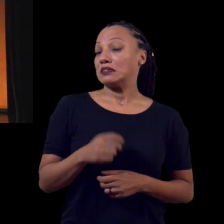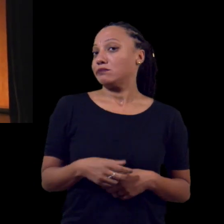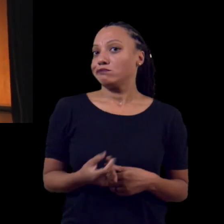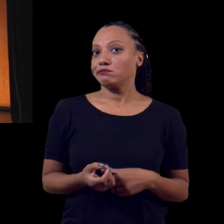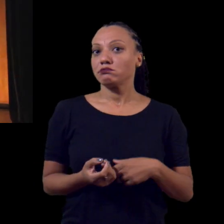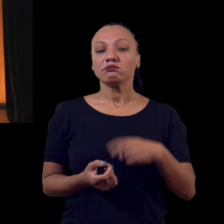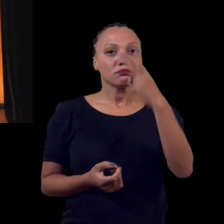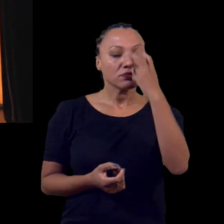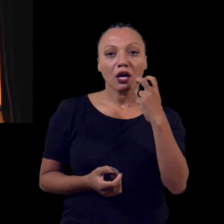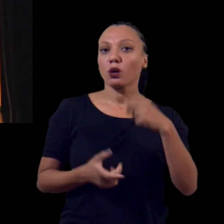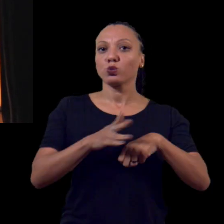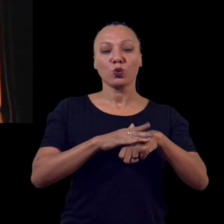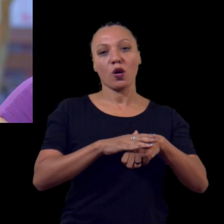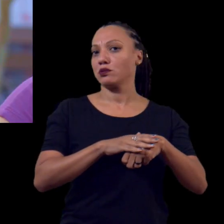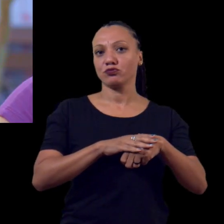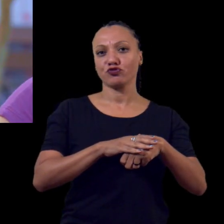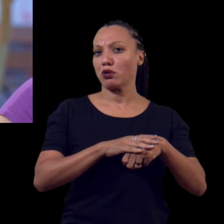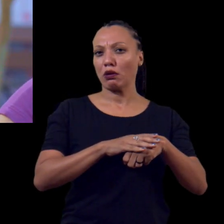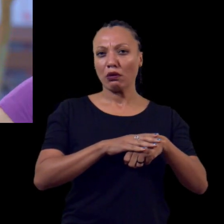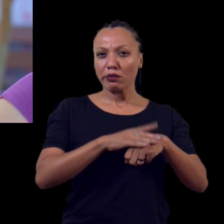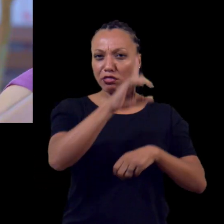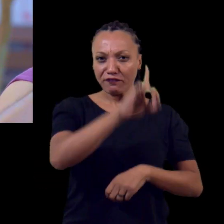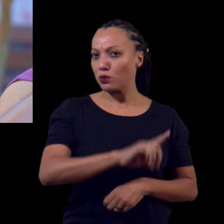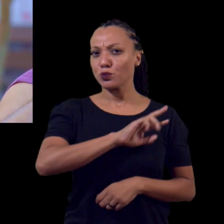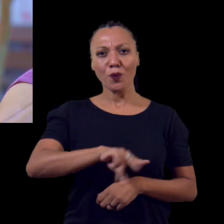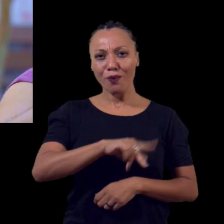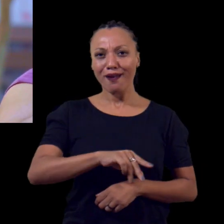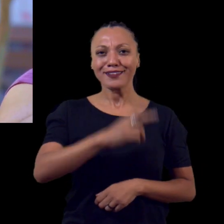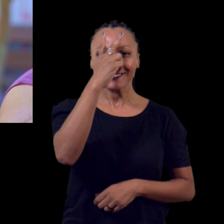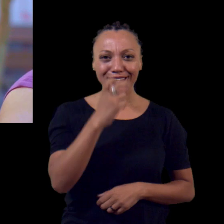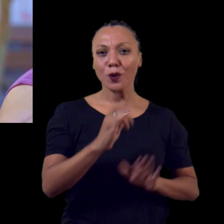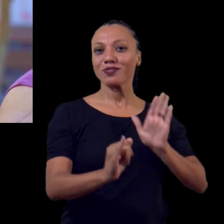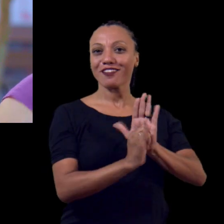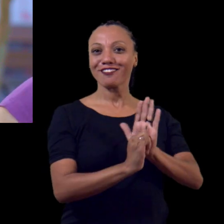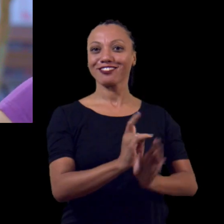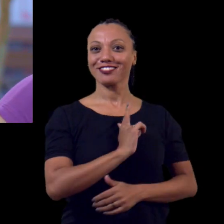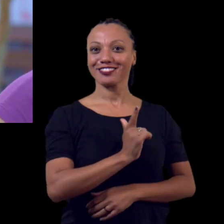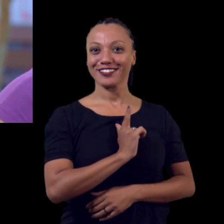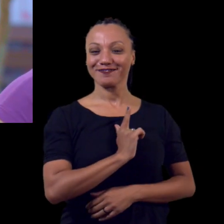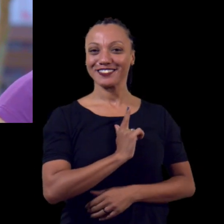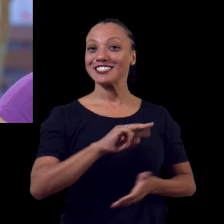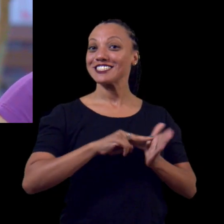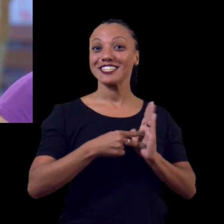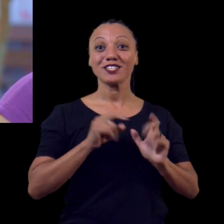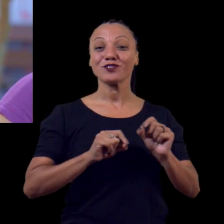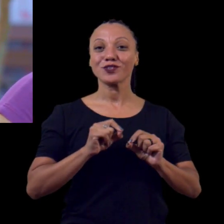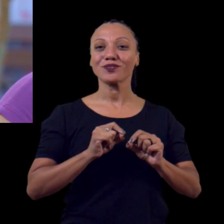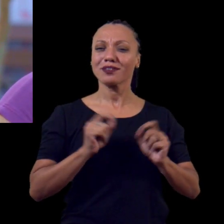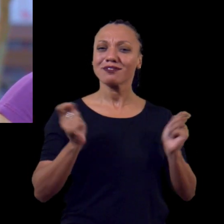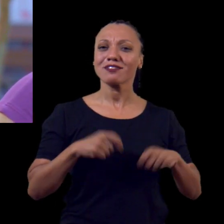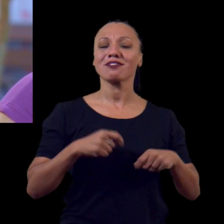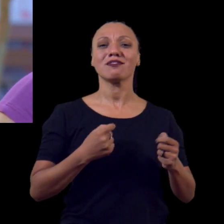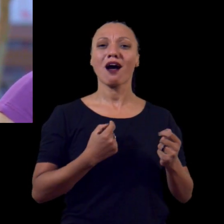identidade, eu começo a considerar a possibilidade de dialogar com ele e, mais do que abrir para perguntas, ouvir